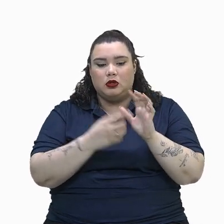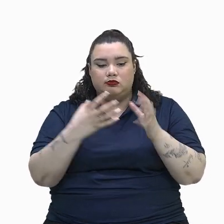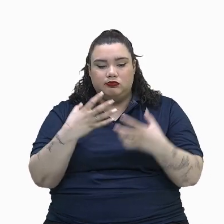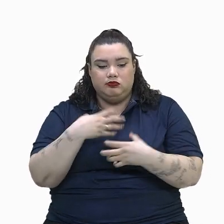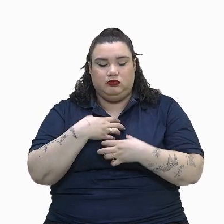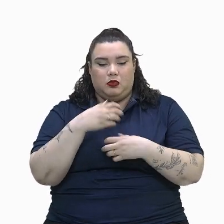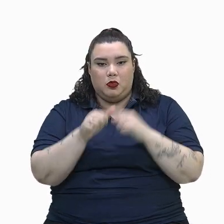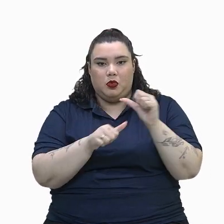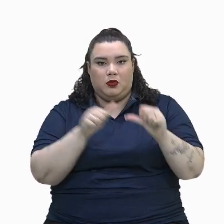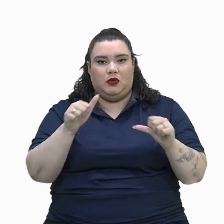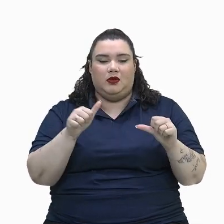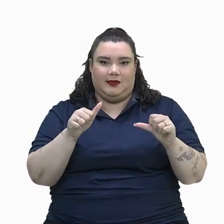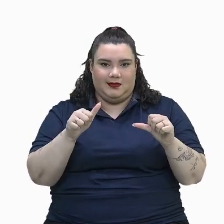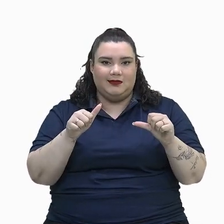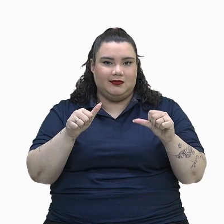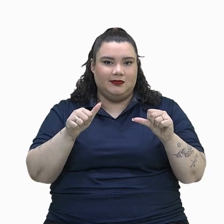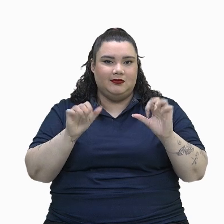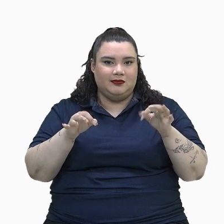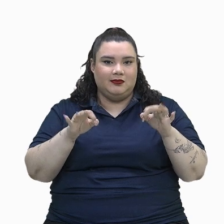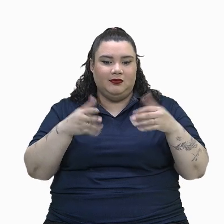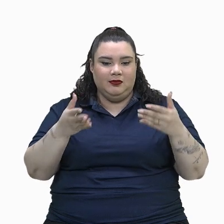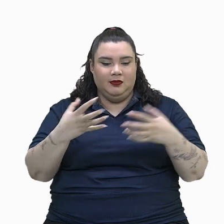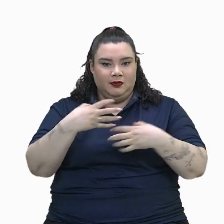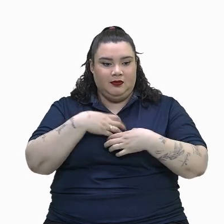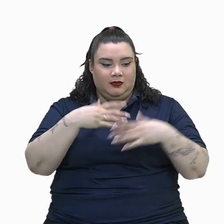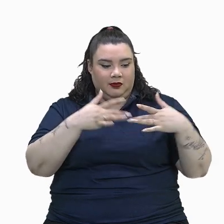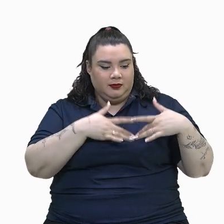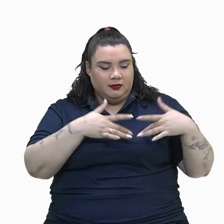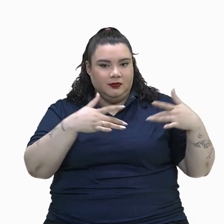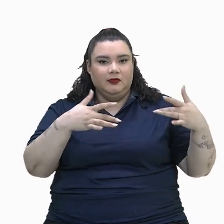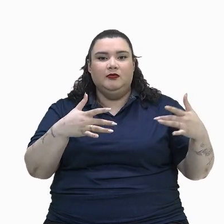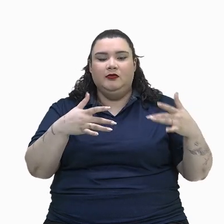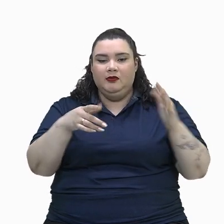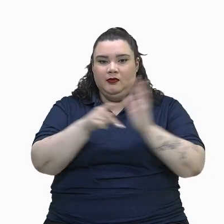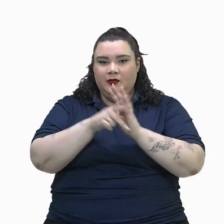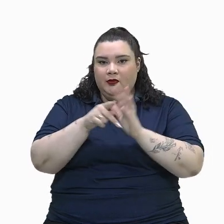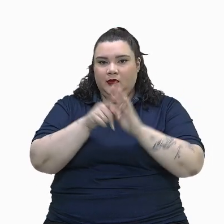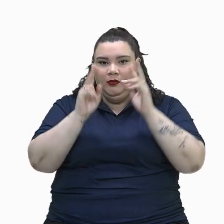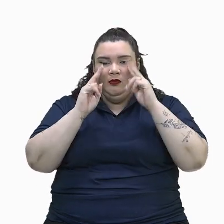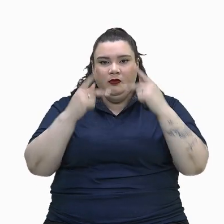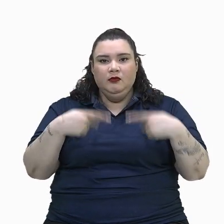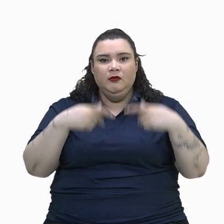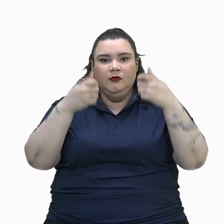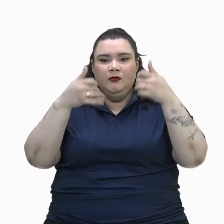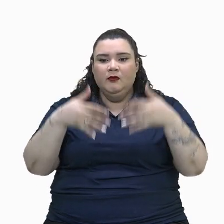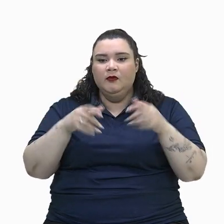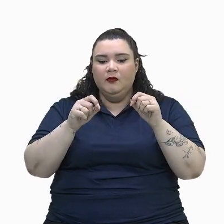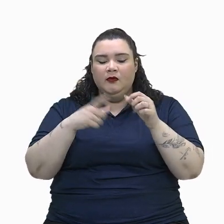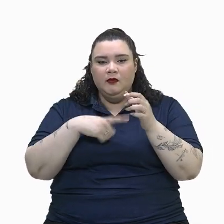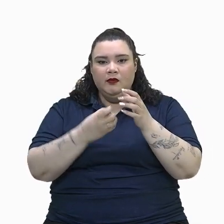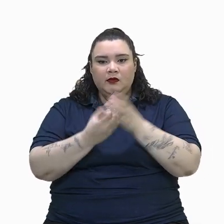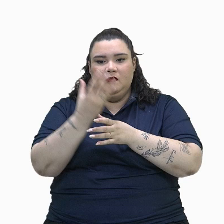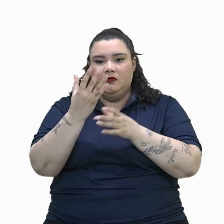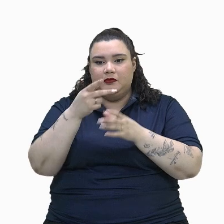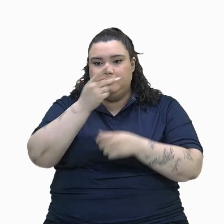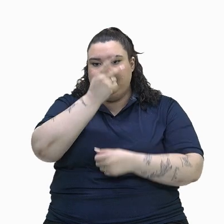mudança, né? E esse sentimento de solidariedade, de humanismo que se faz, ele vai gerar na